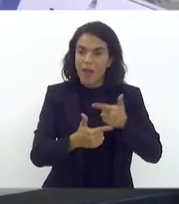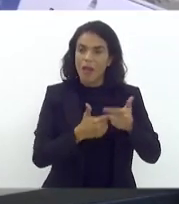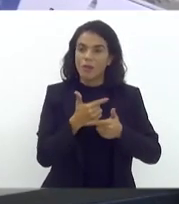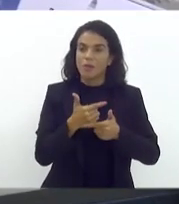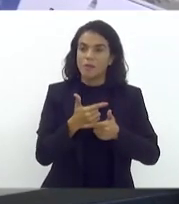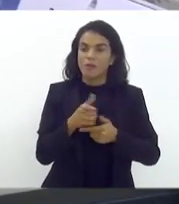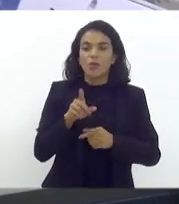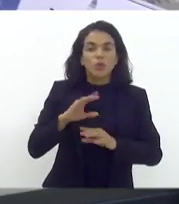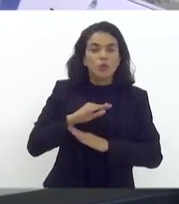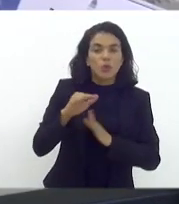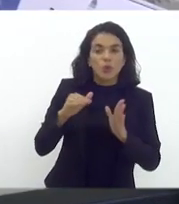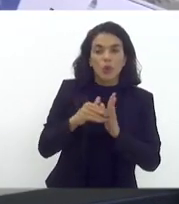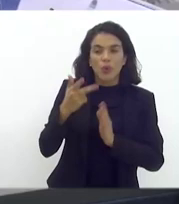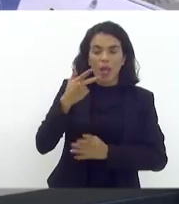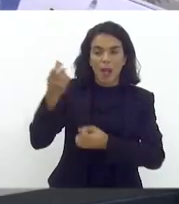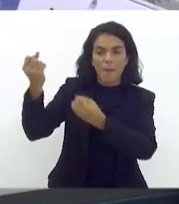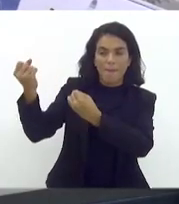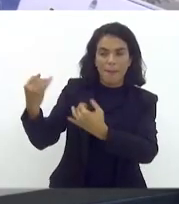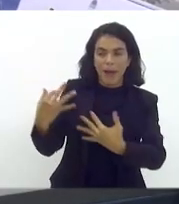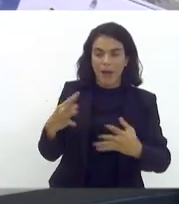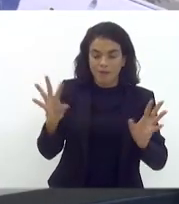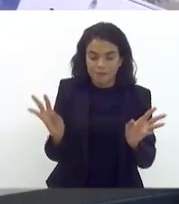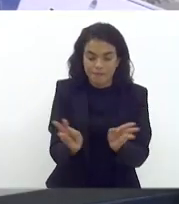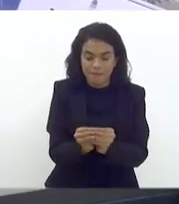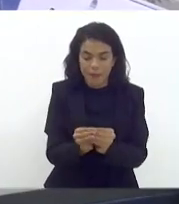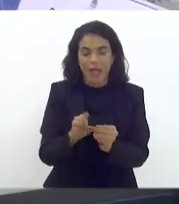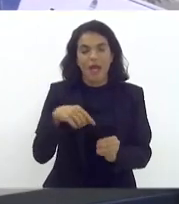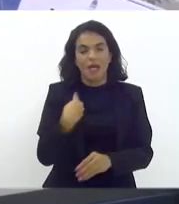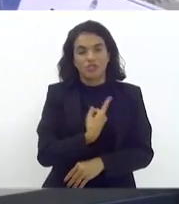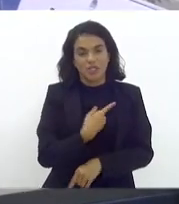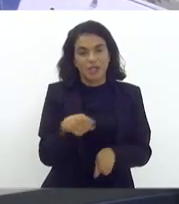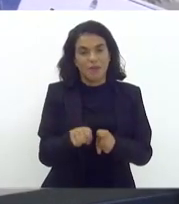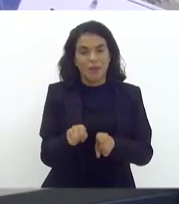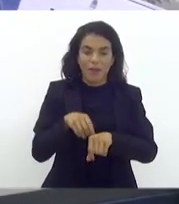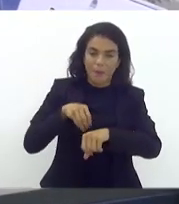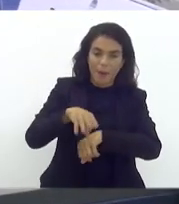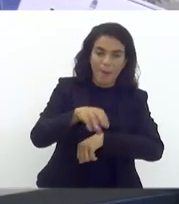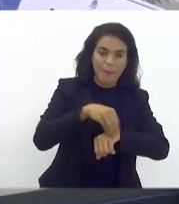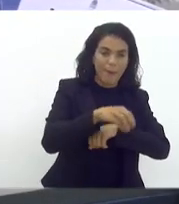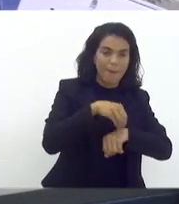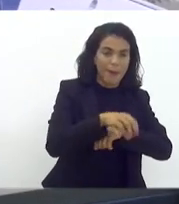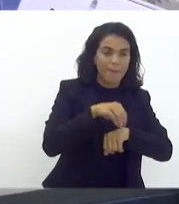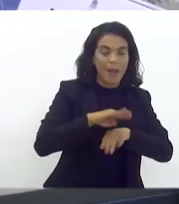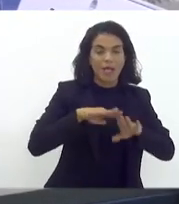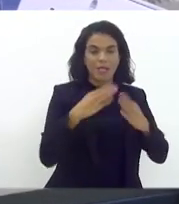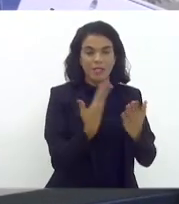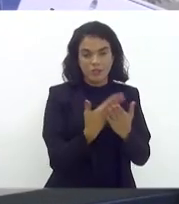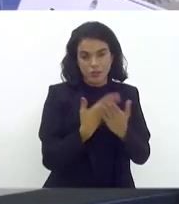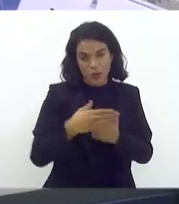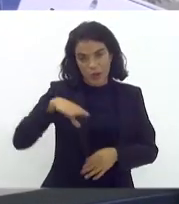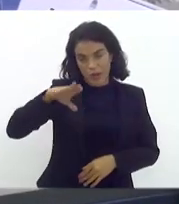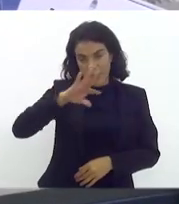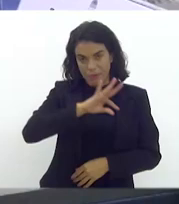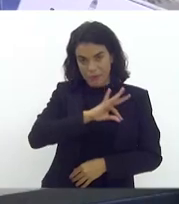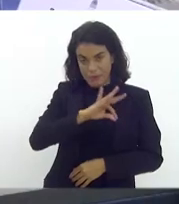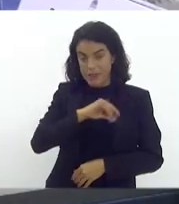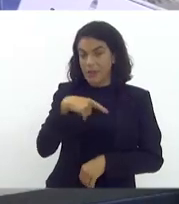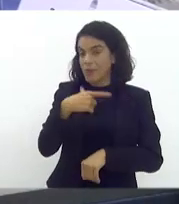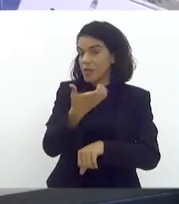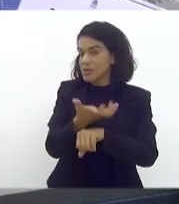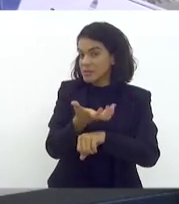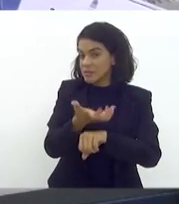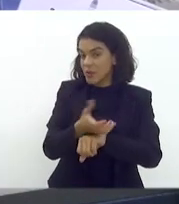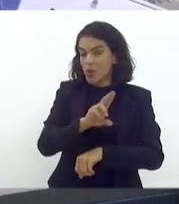ela colocou aqui em Breves linhas a gente repete na academia de Polícia Civil hoje a gente tem uma disciplina na academia